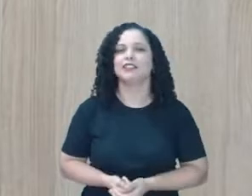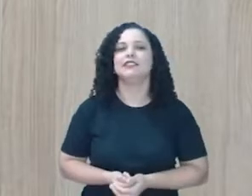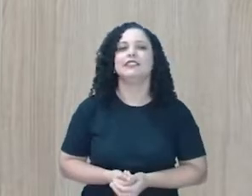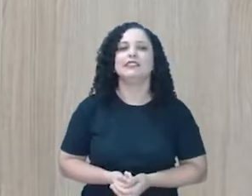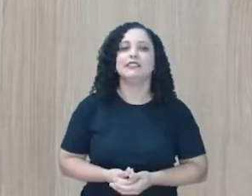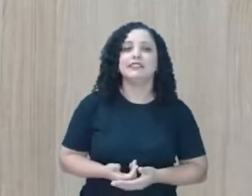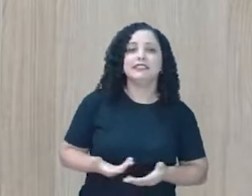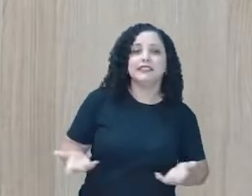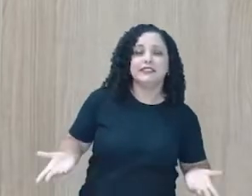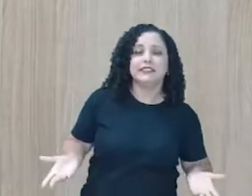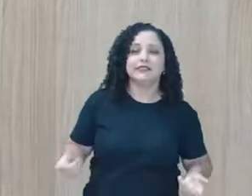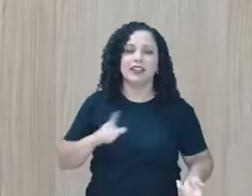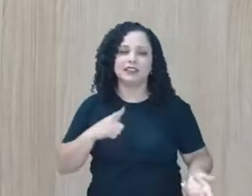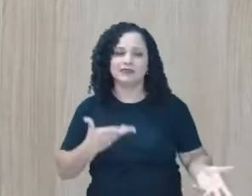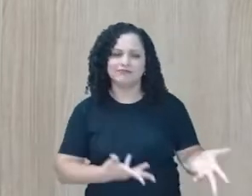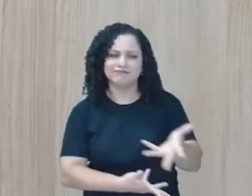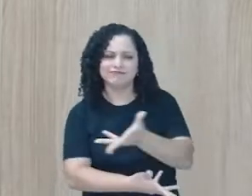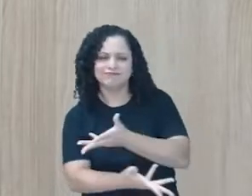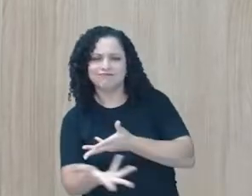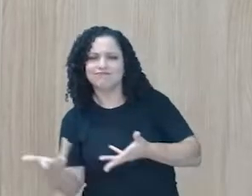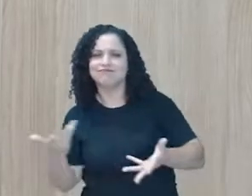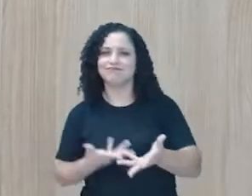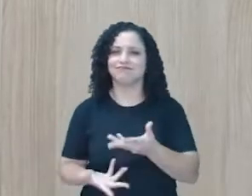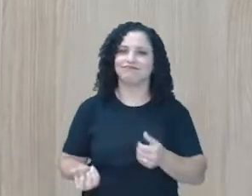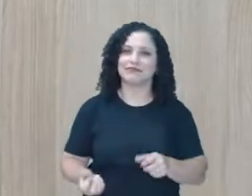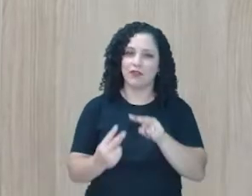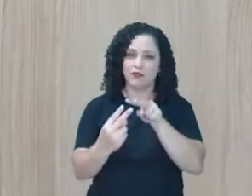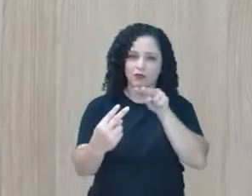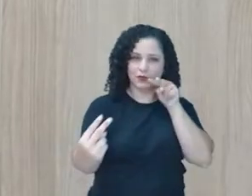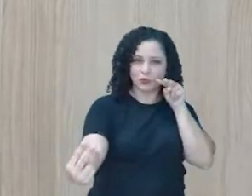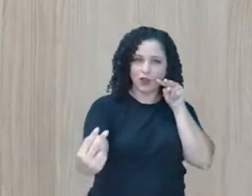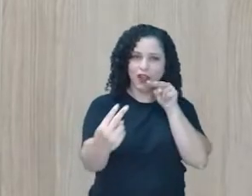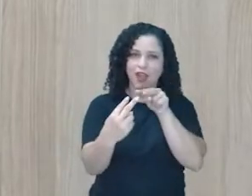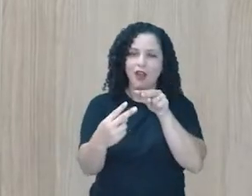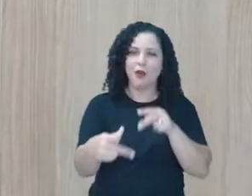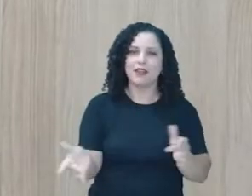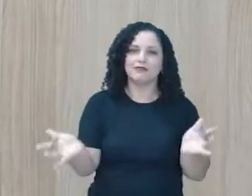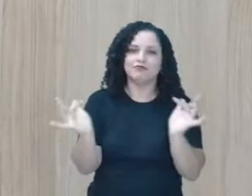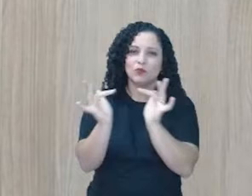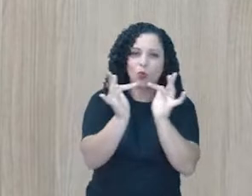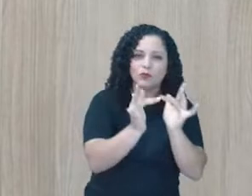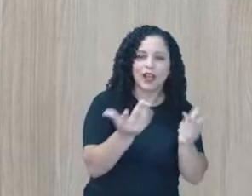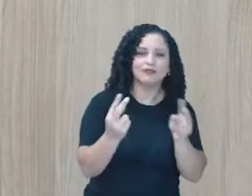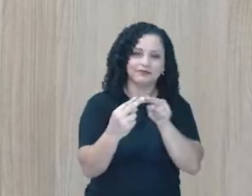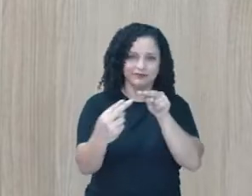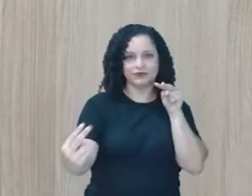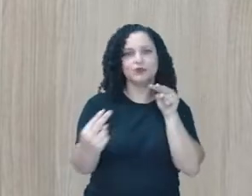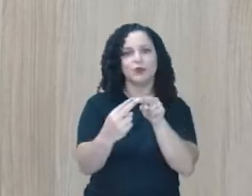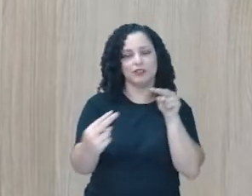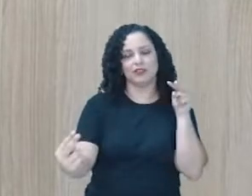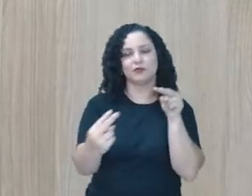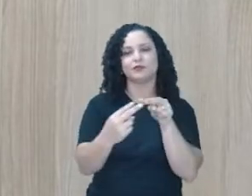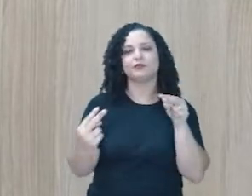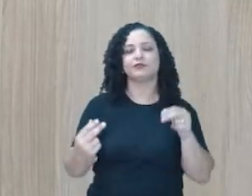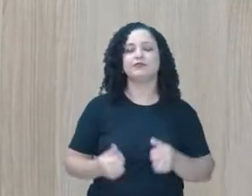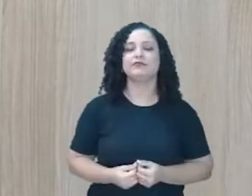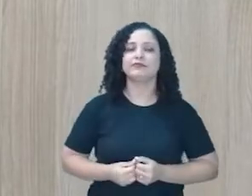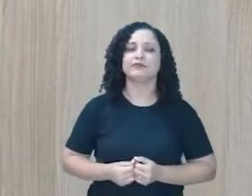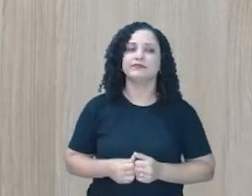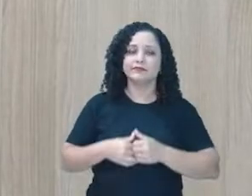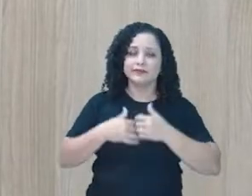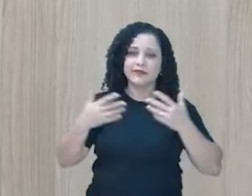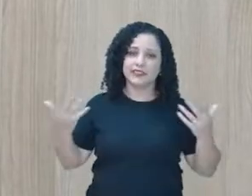essa distância entre a gente, né? Das telas aí, a gente pode se aproximar nesse formato virtual.